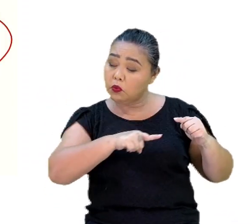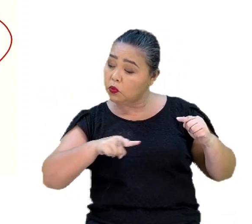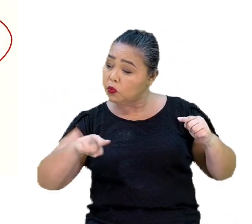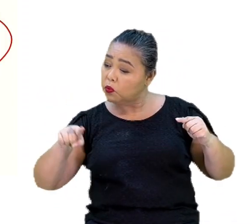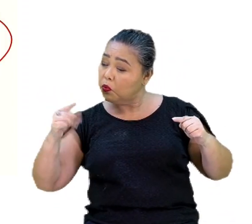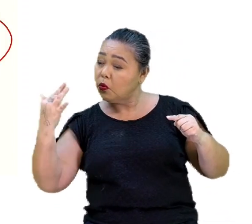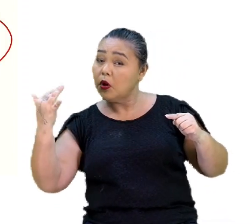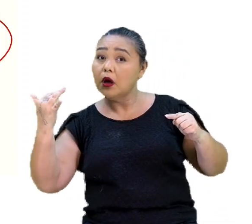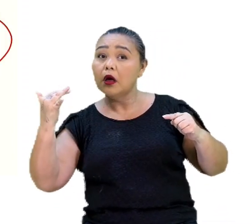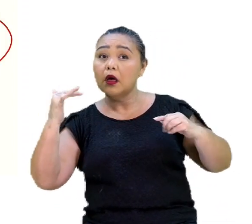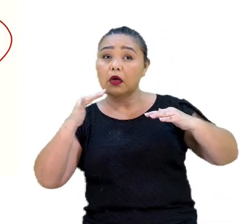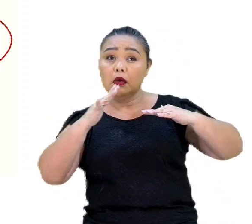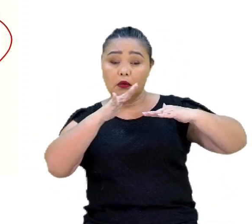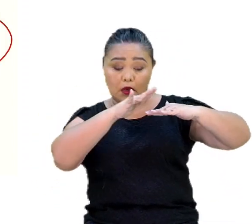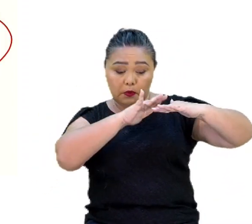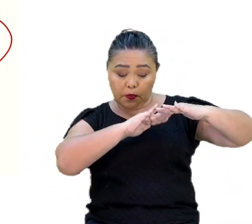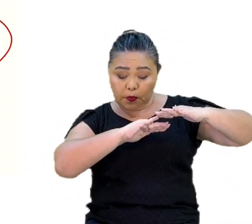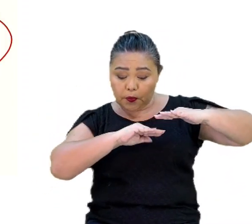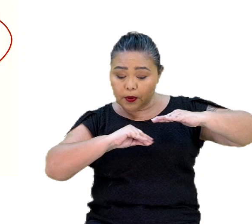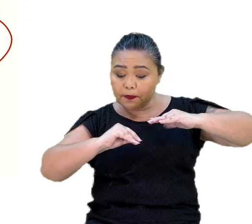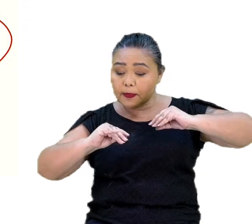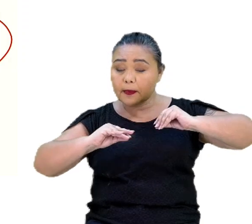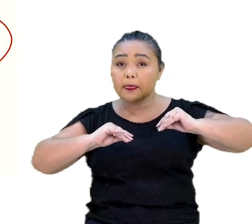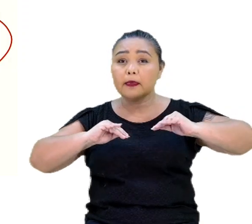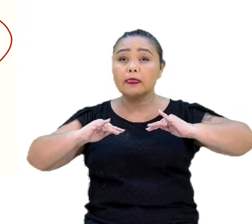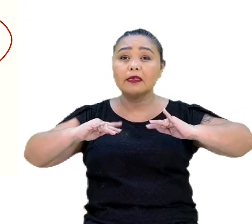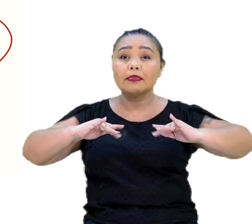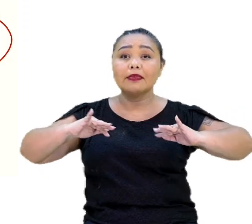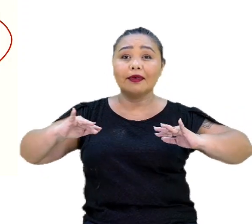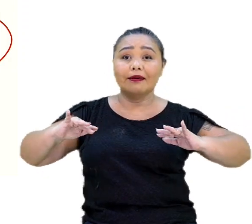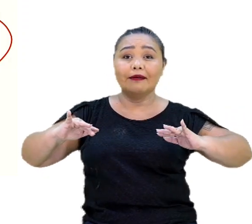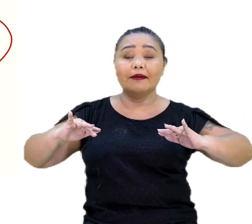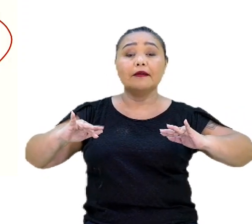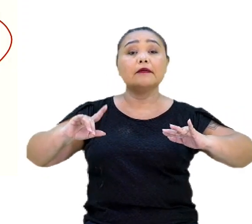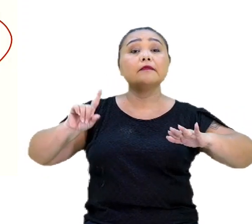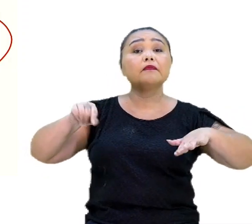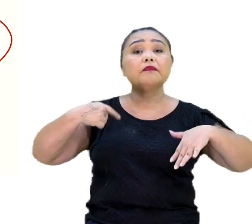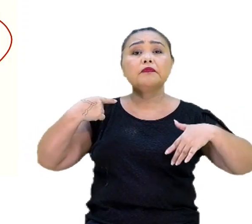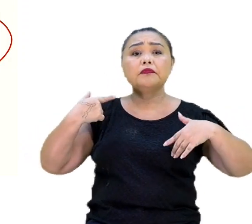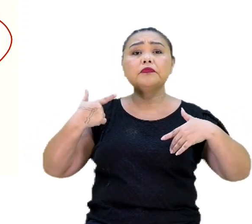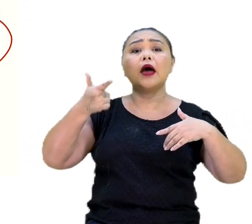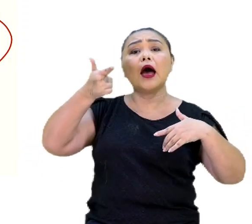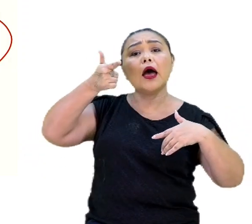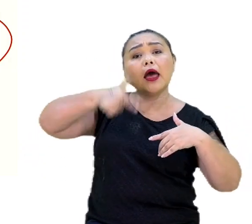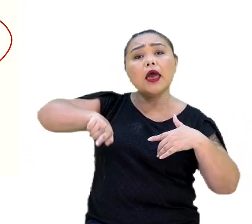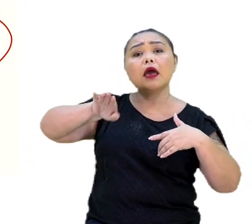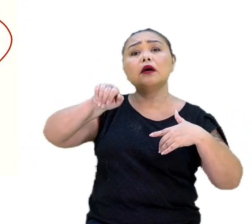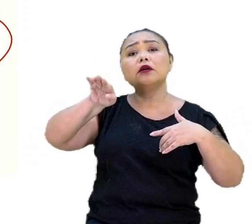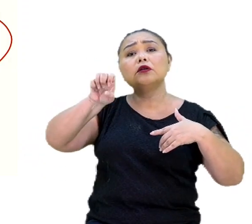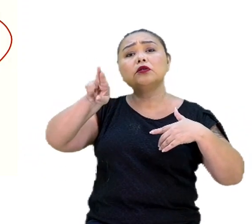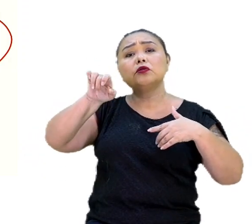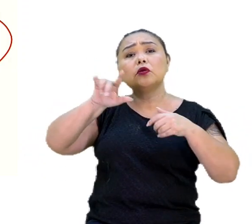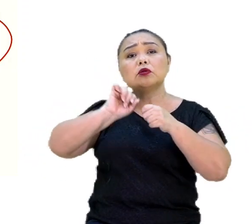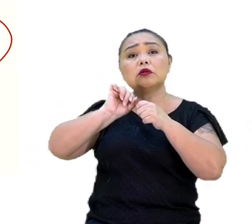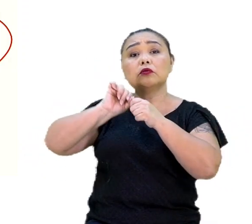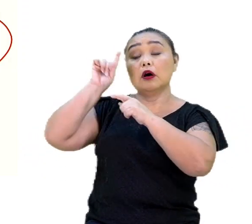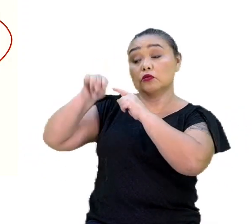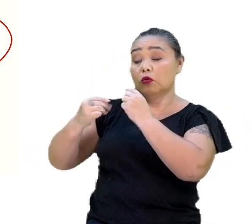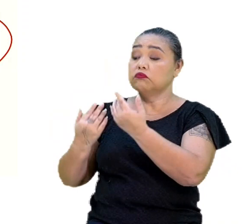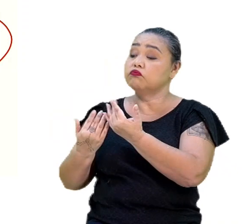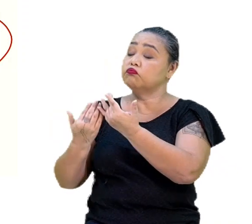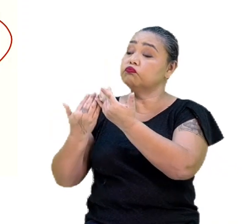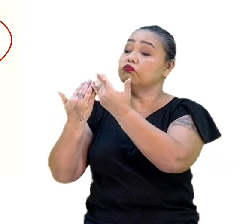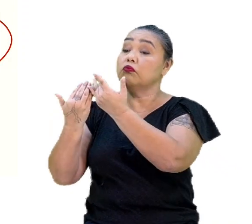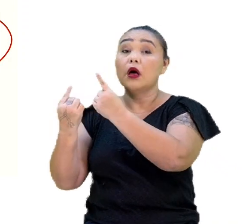estado líquido, nós temos a sublimação. A ressublimação é quando a gente sai do estado